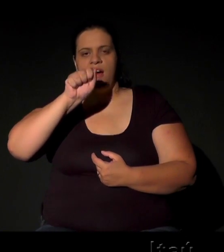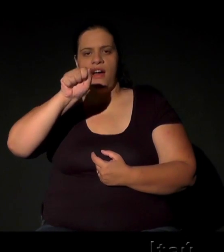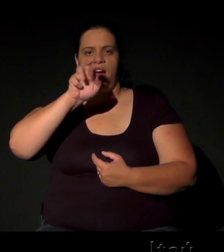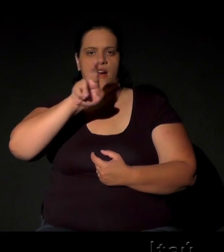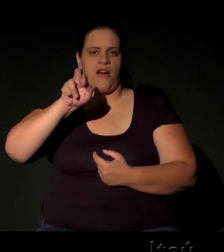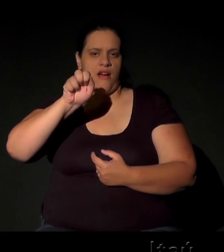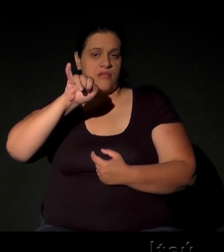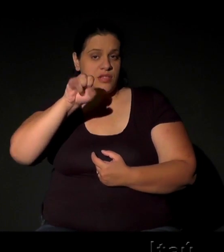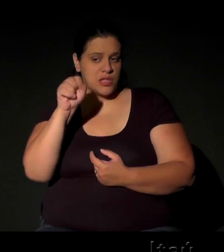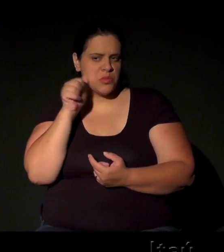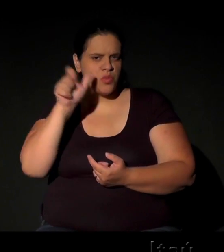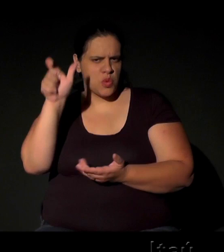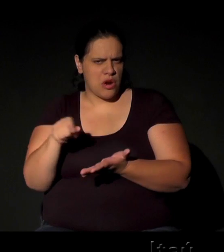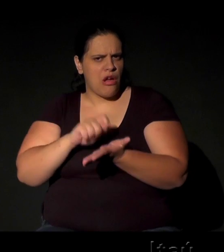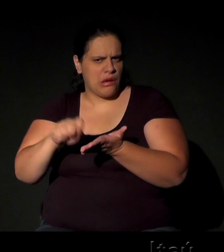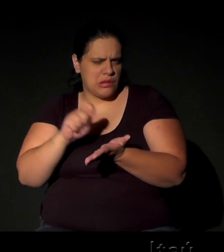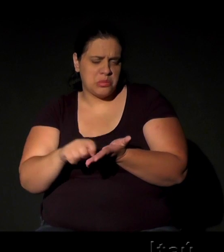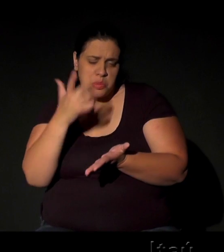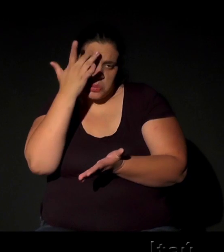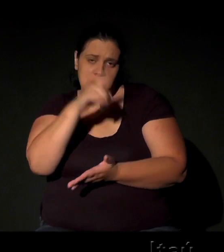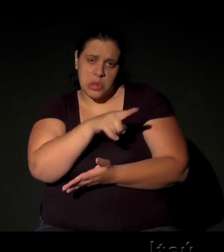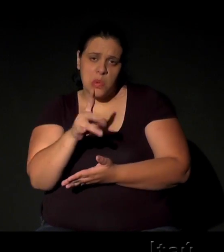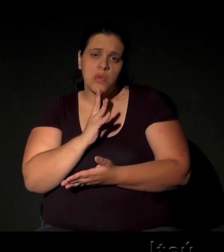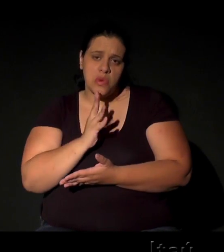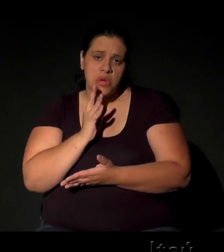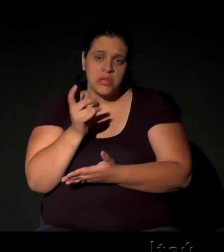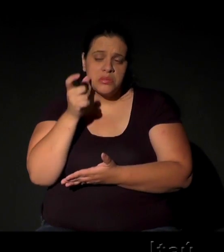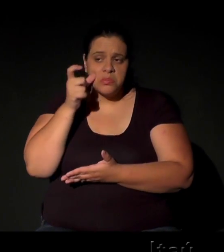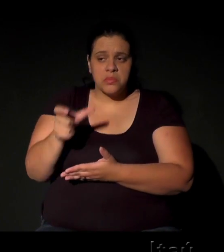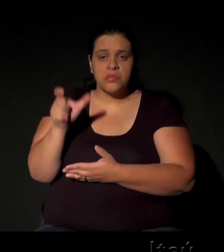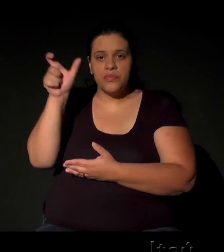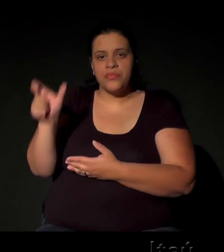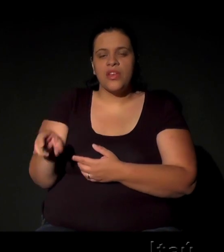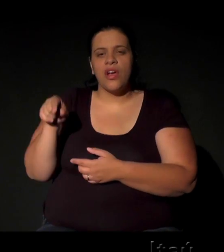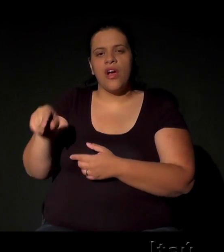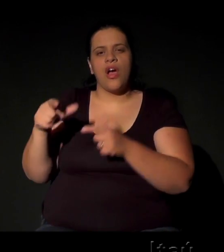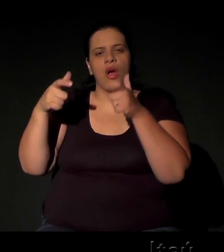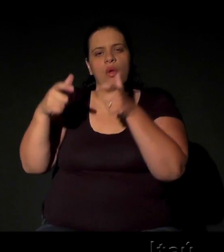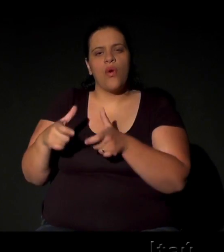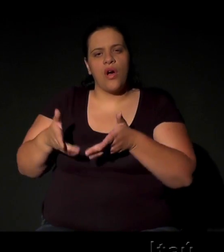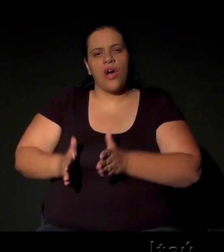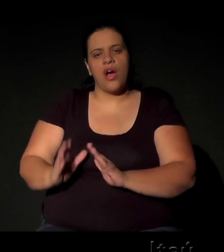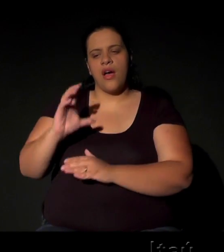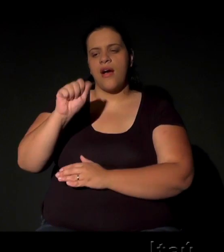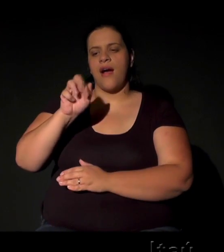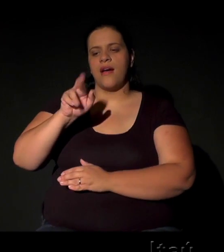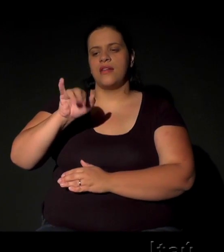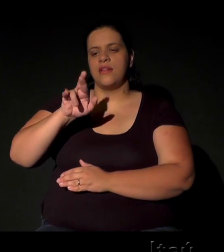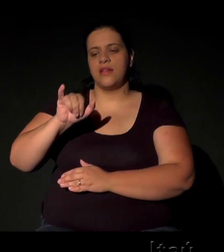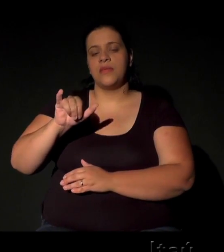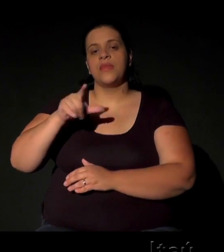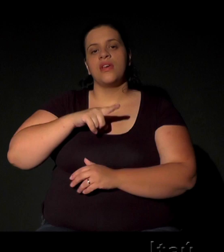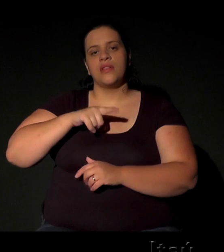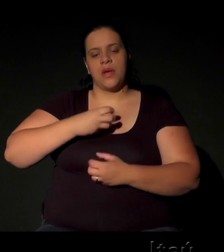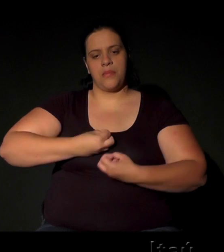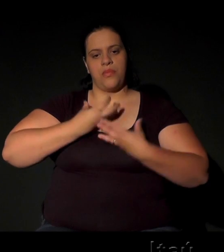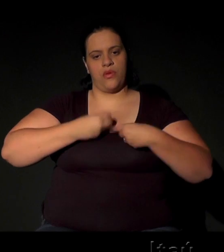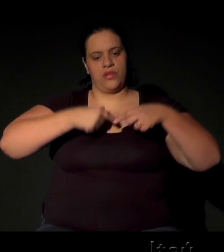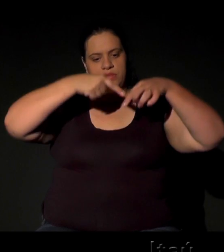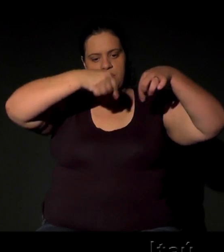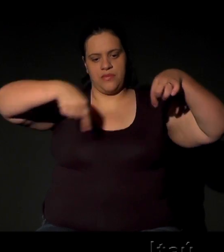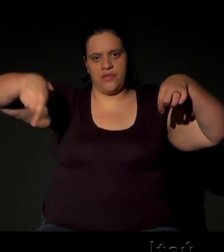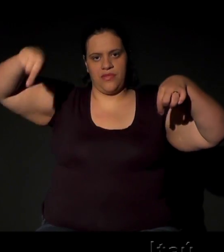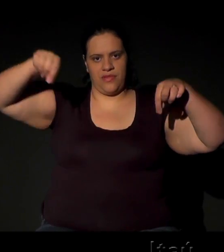não sei se vocês conhecem acho que é bem interessante conhecer eh do Cariri ela escreve cordéis e ela escreveu um livro As Lendas